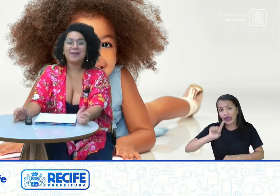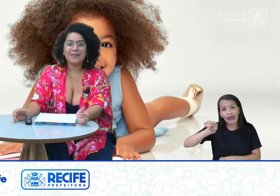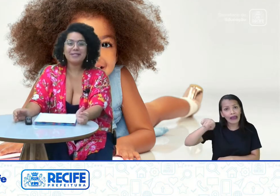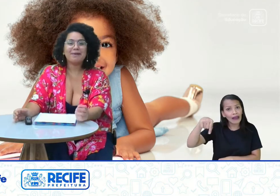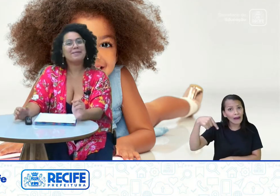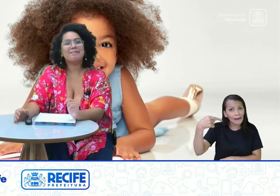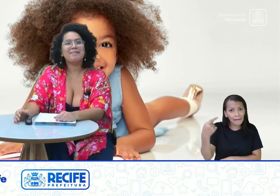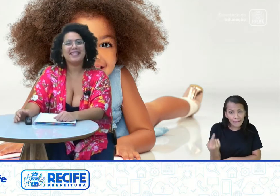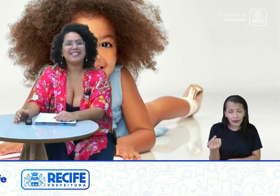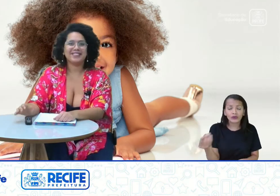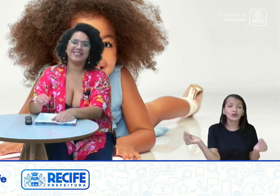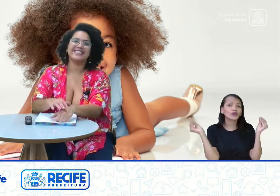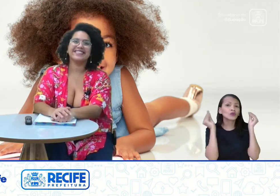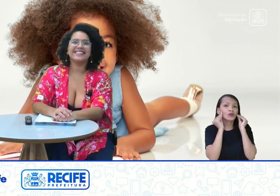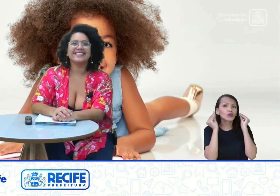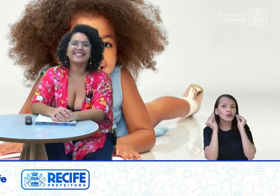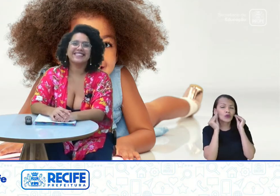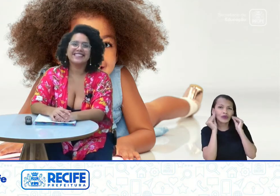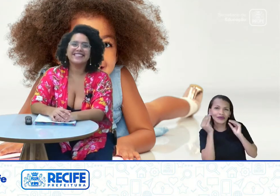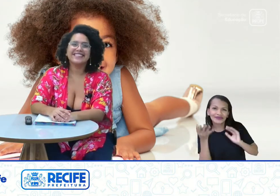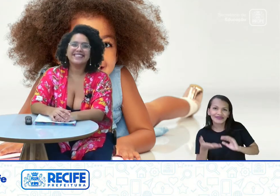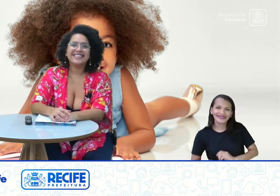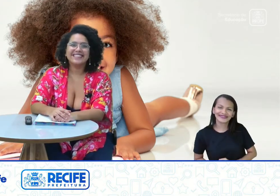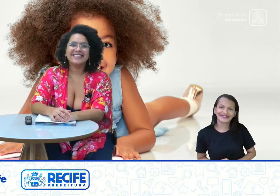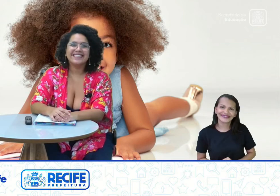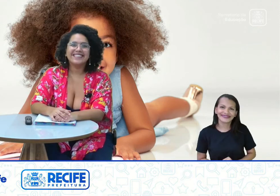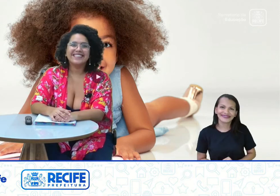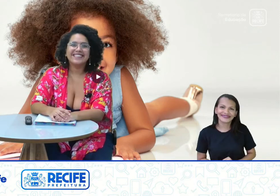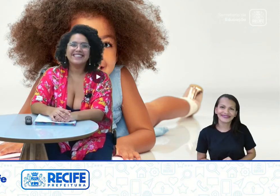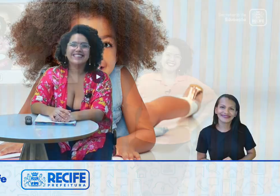a próxima. Um beijo.